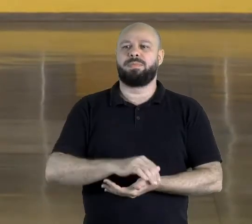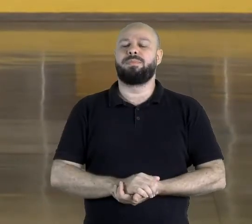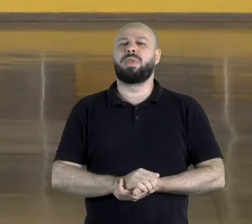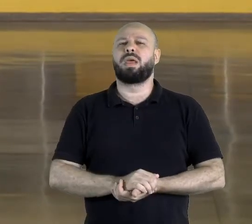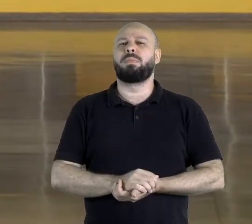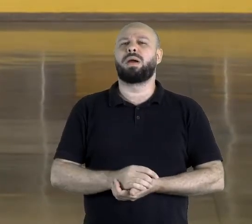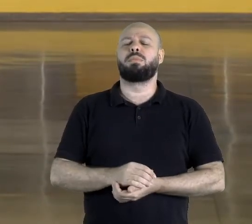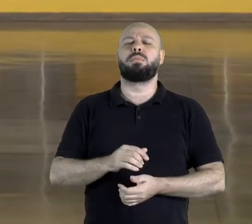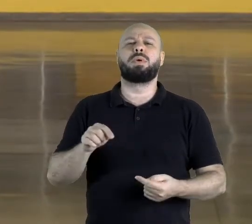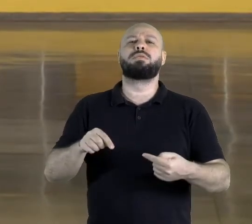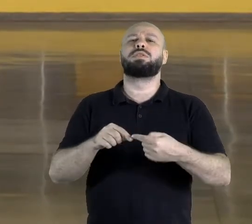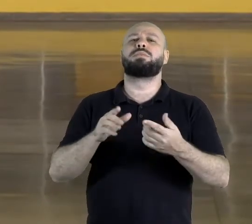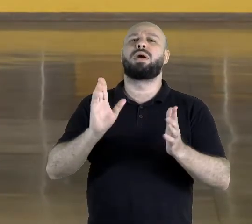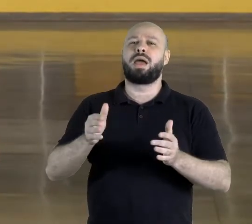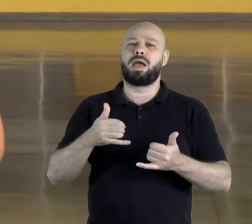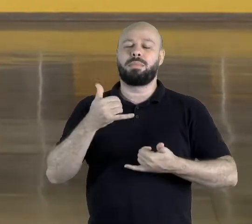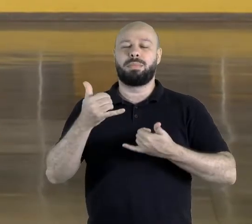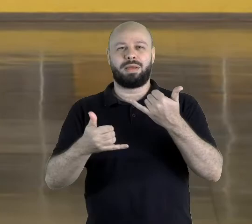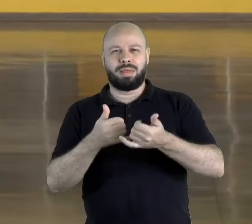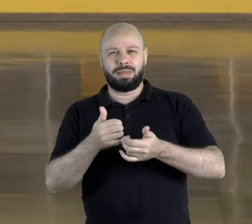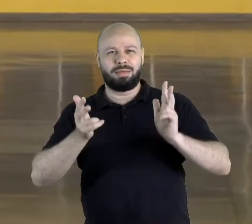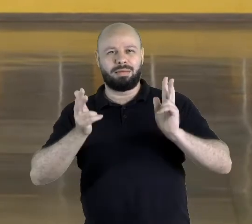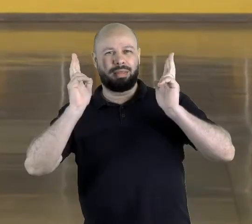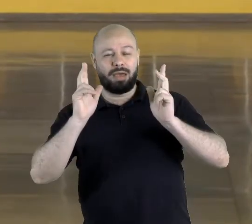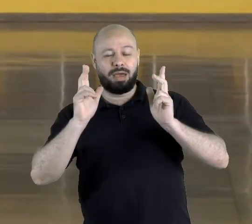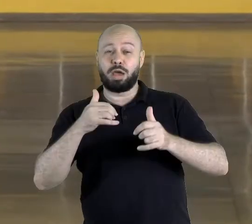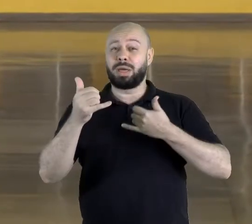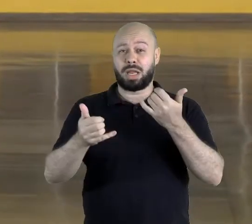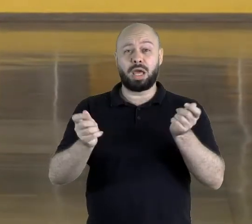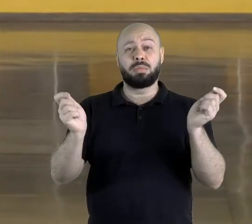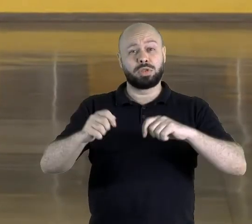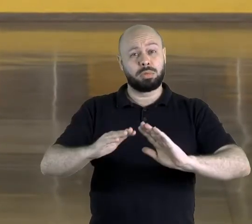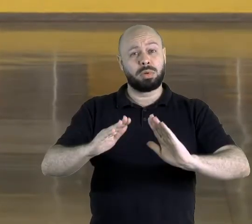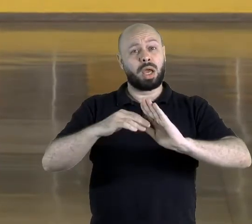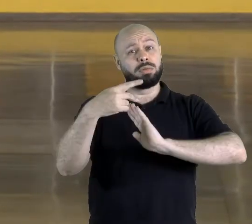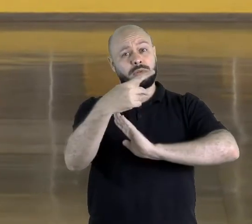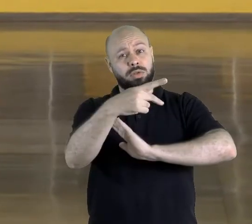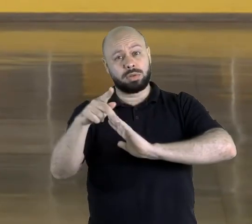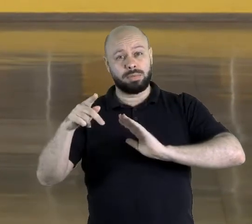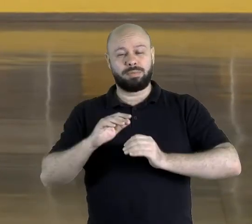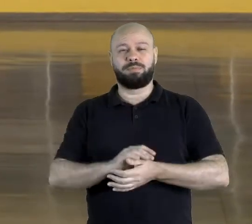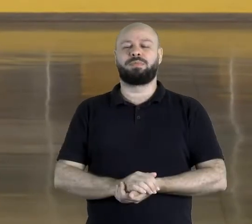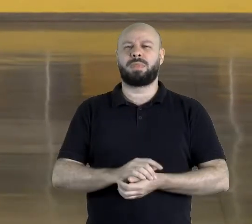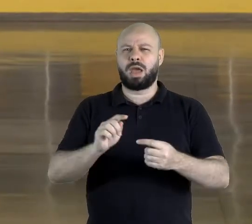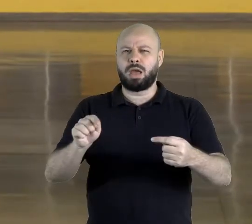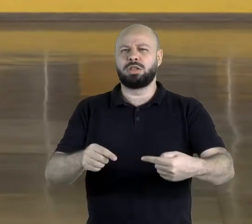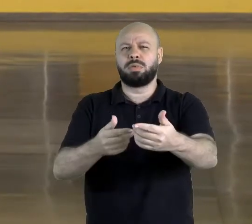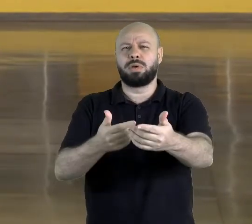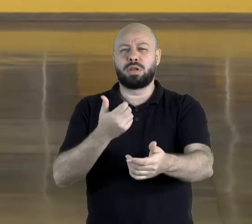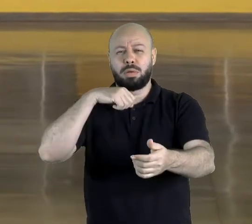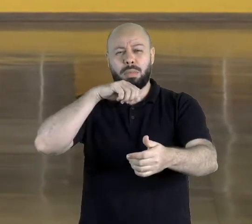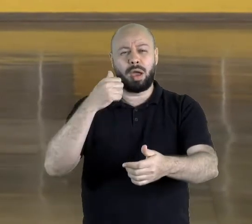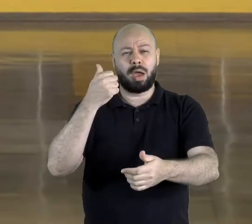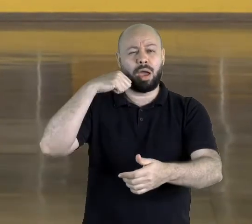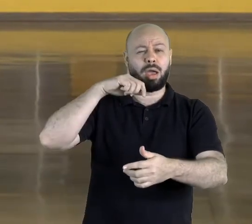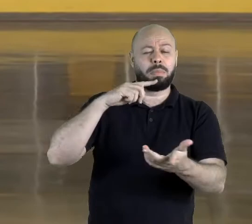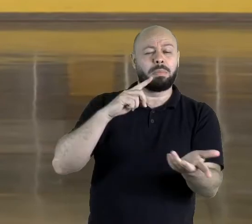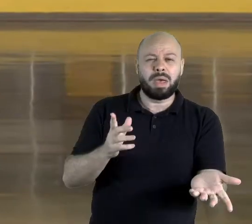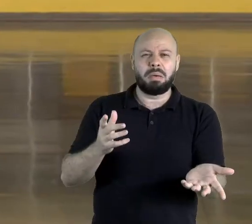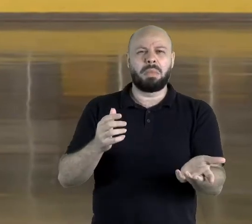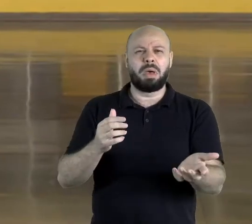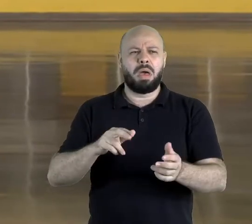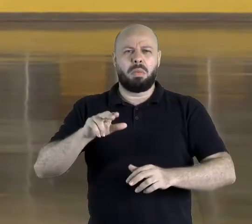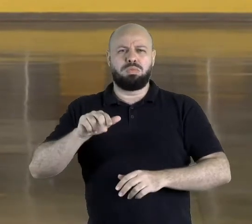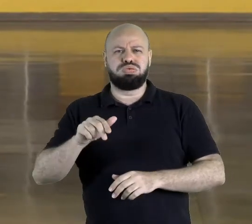intenção é essa, a gente brincar e se divertir. E uma brincadeira que dá para vocês fazerem em casa. Desafia aí a sua mãe, seu pai, seu irmãozinho mais novo, seu irmão